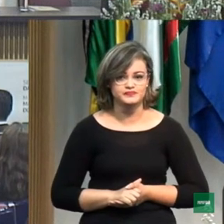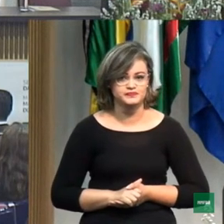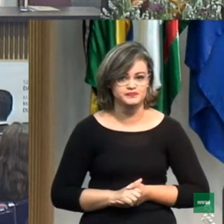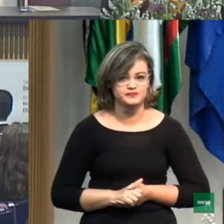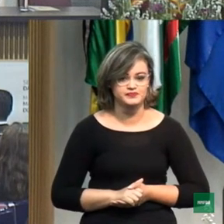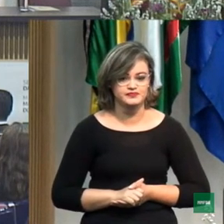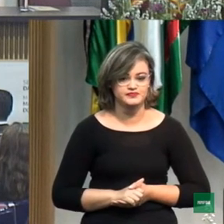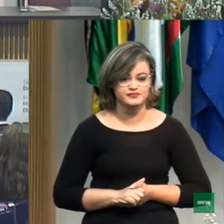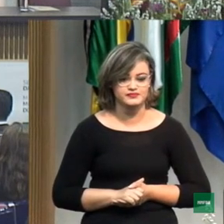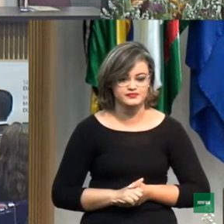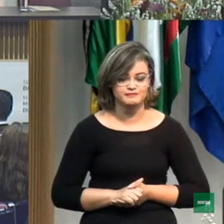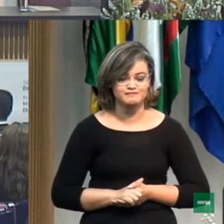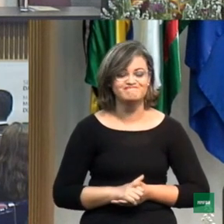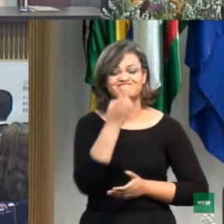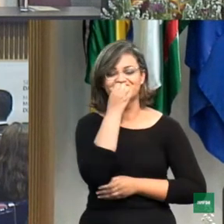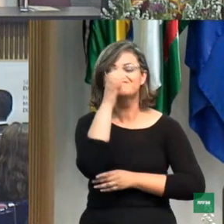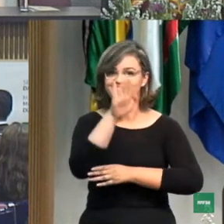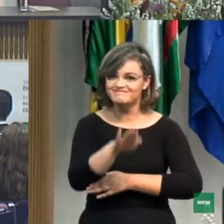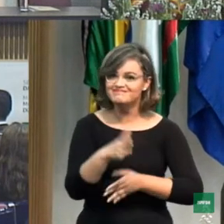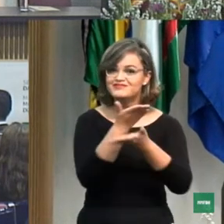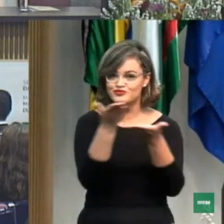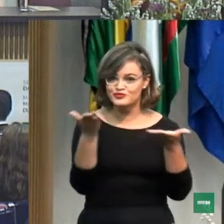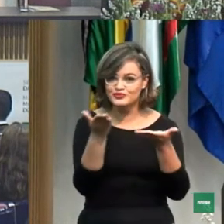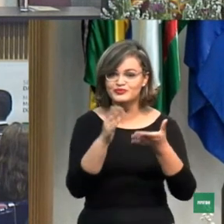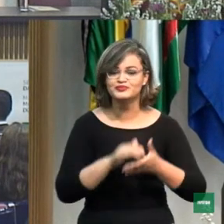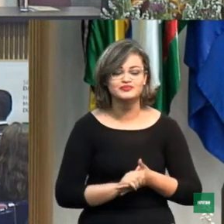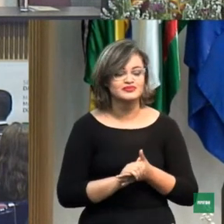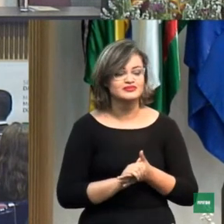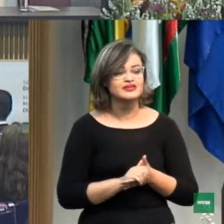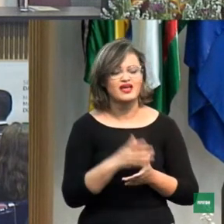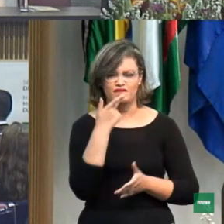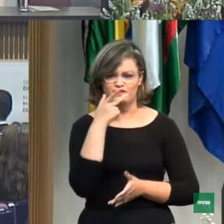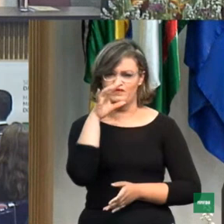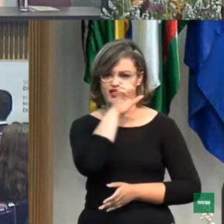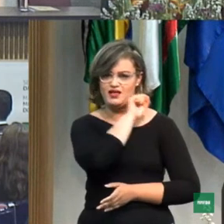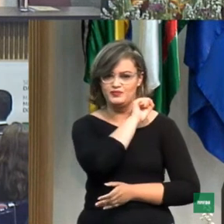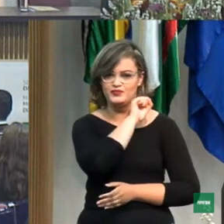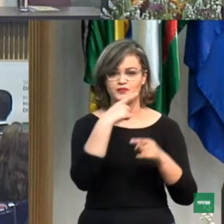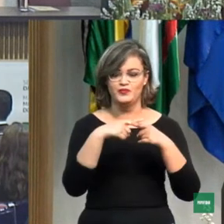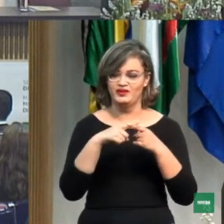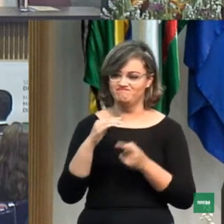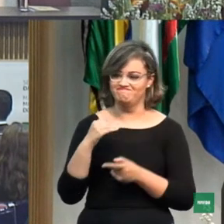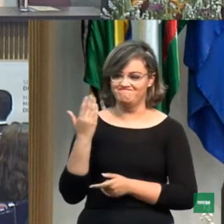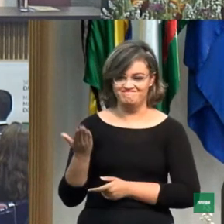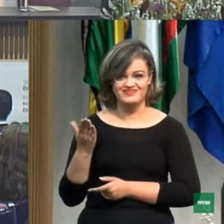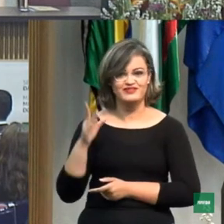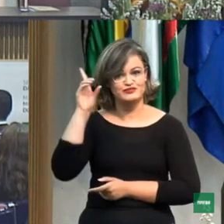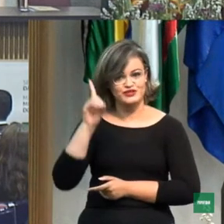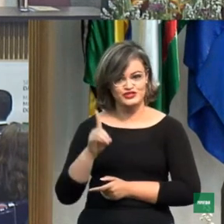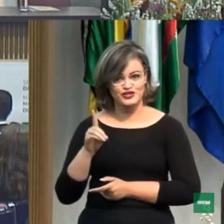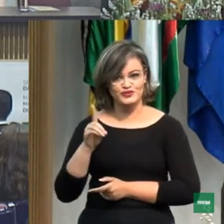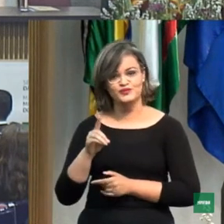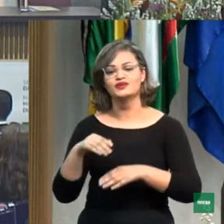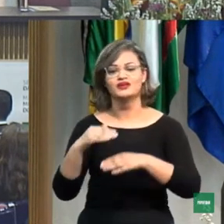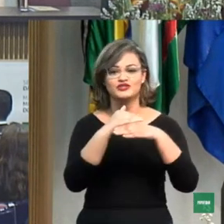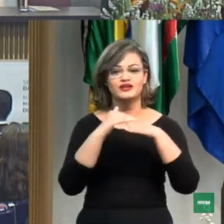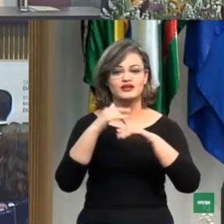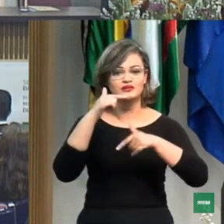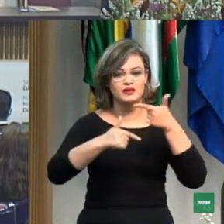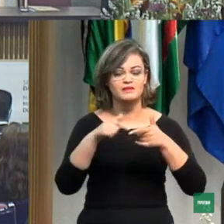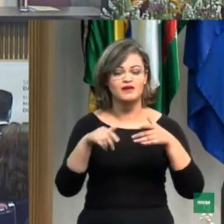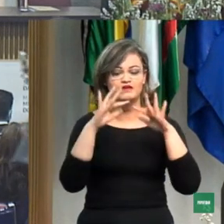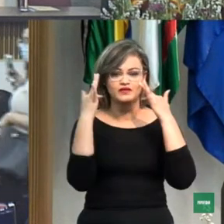Boa tarde a todos. Minha fala vai ser rápida porque eu vou passar para a minha diretora de Equilíbrio Trabalho Família, que vai